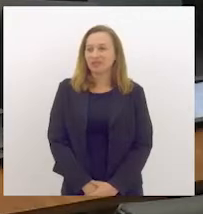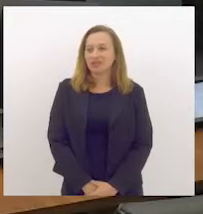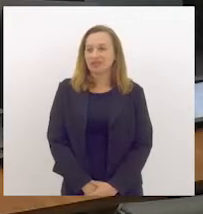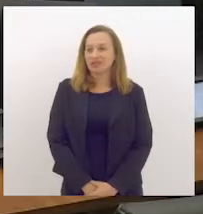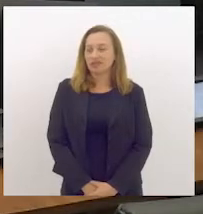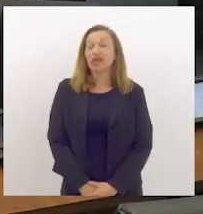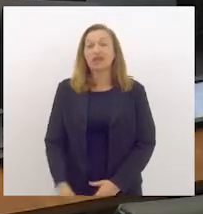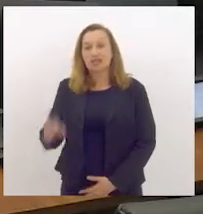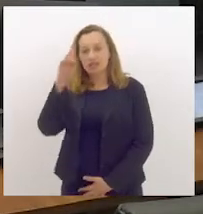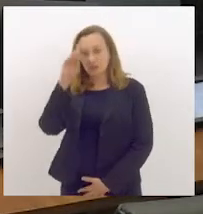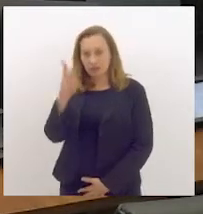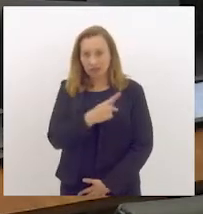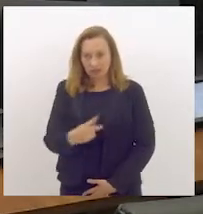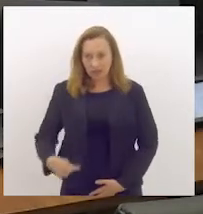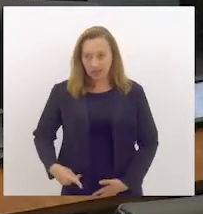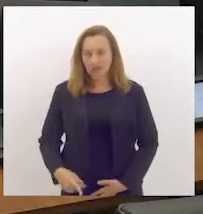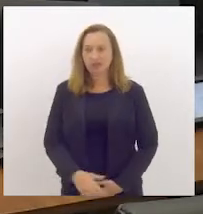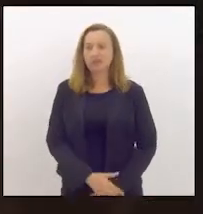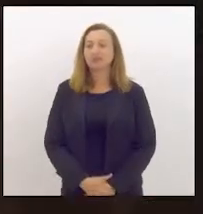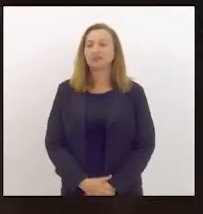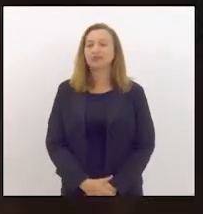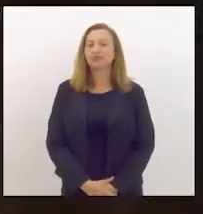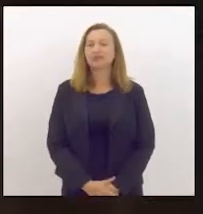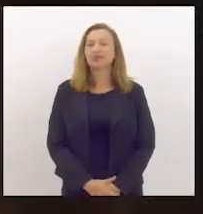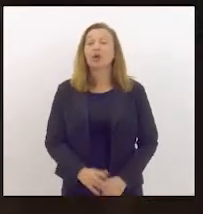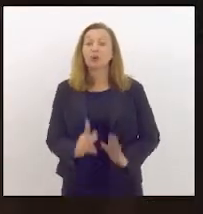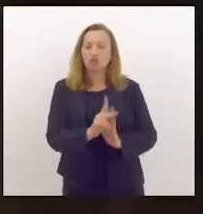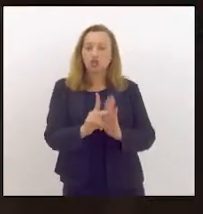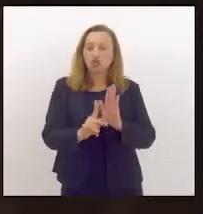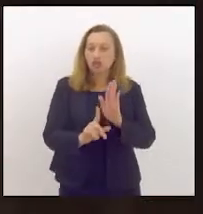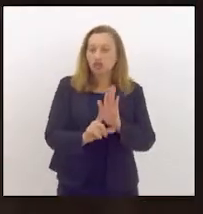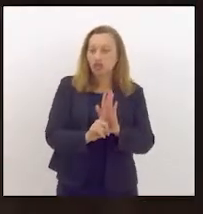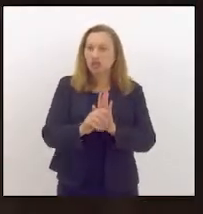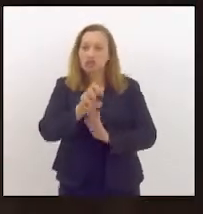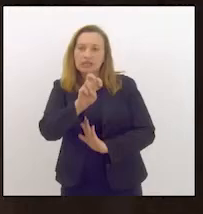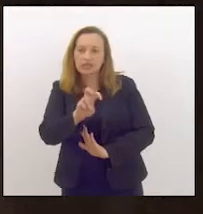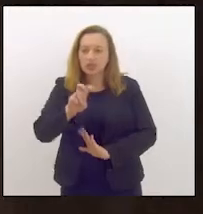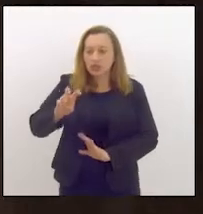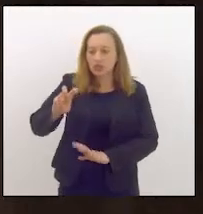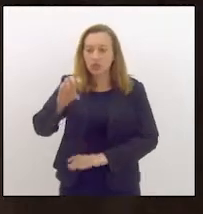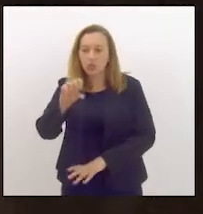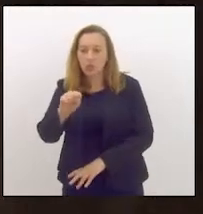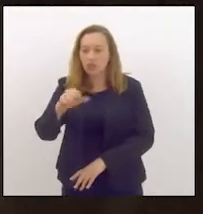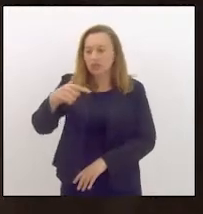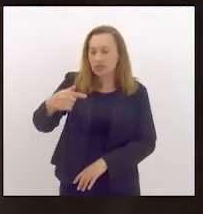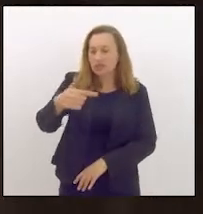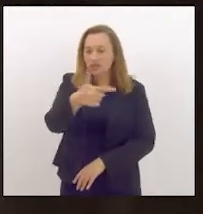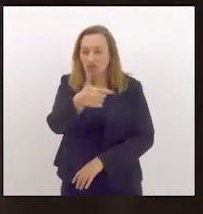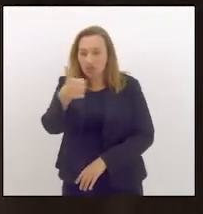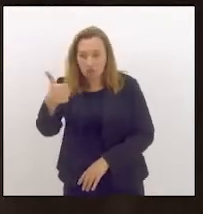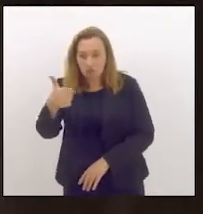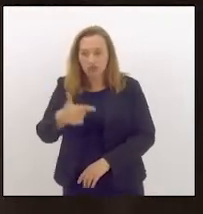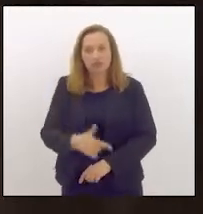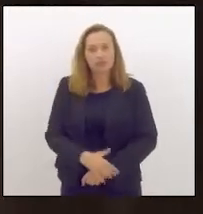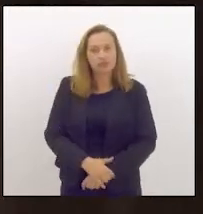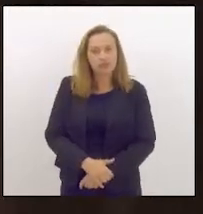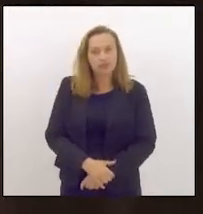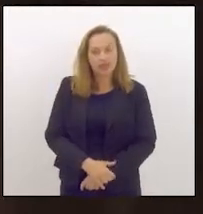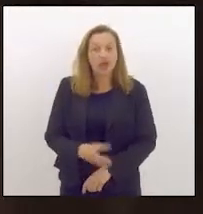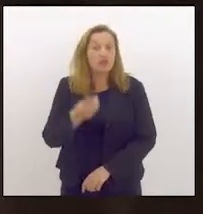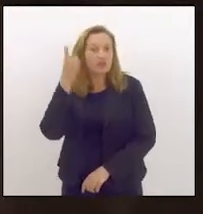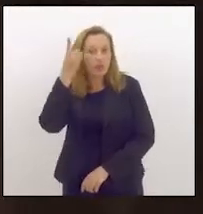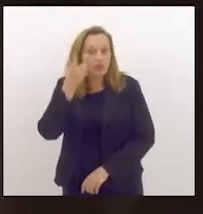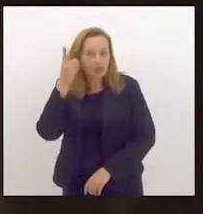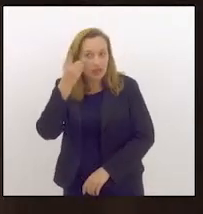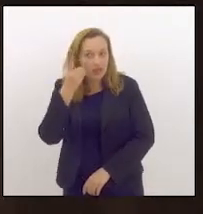o seu presidente o projeto de lei 5587 de 22 de